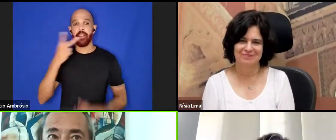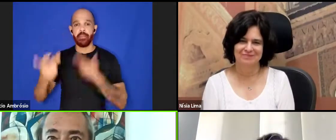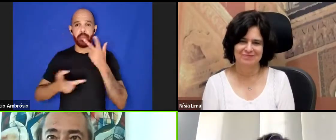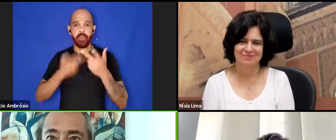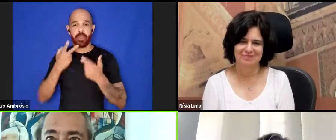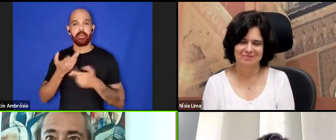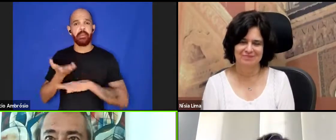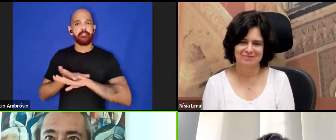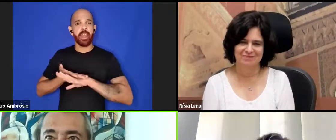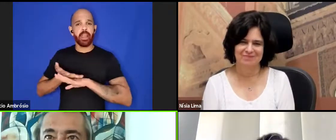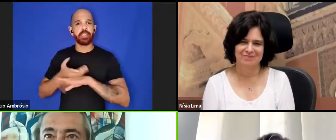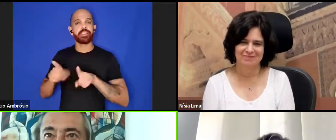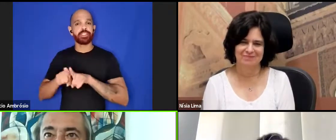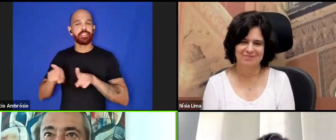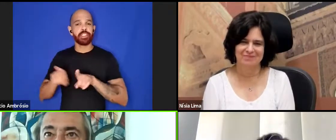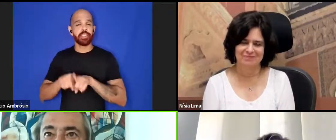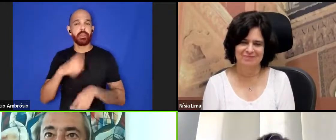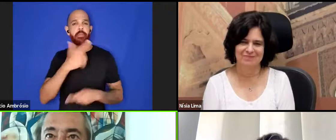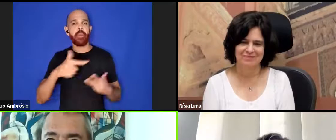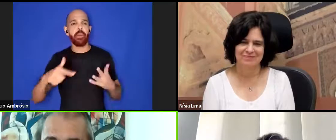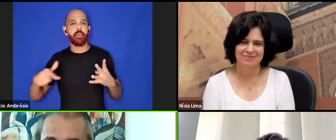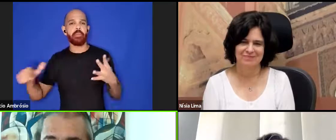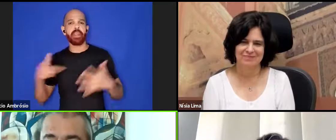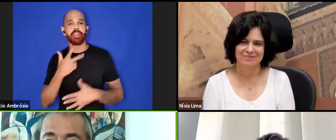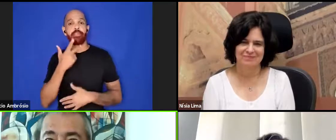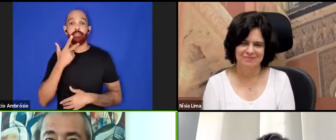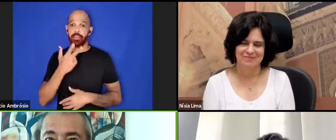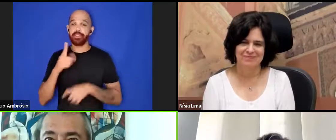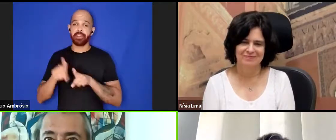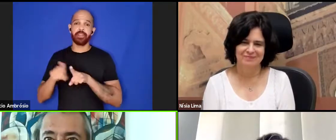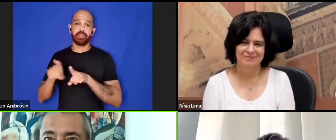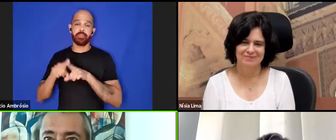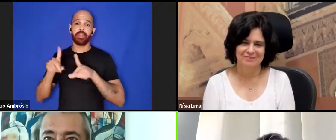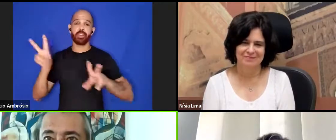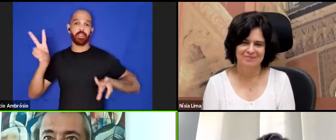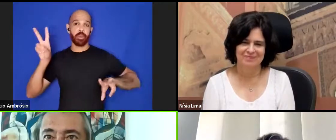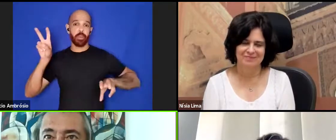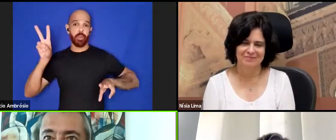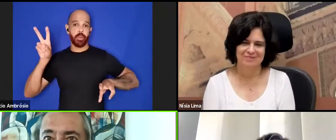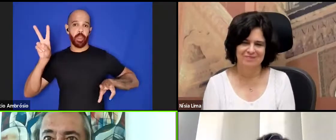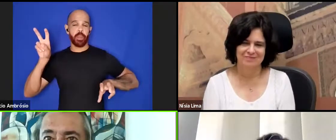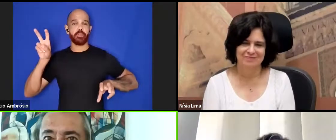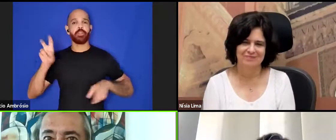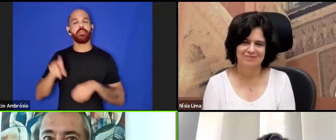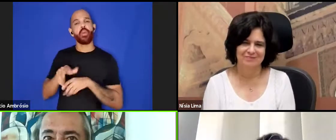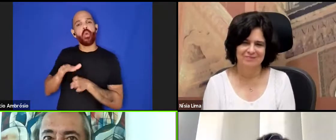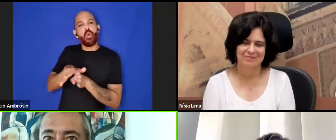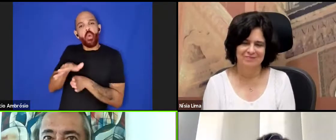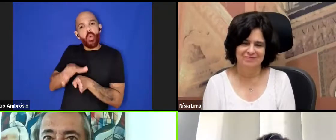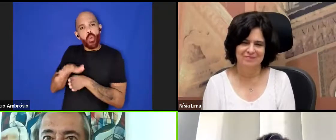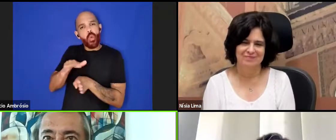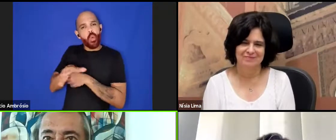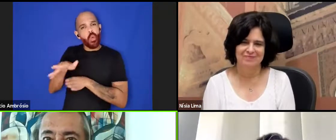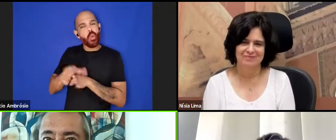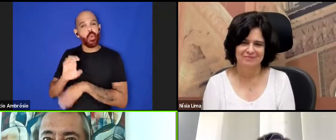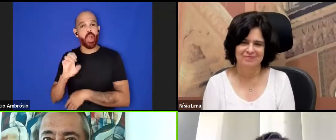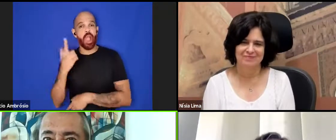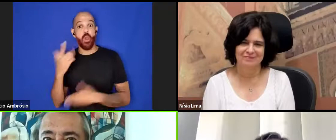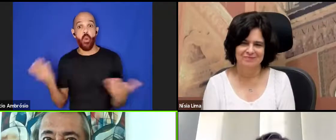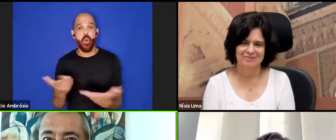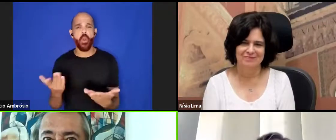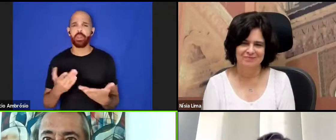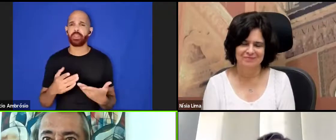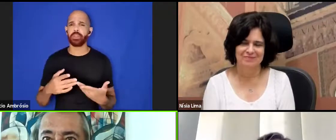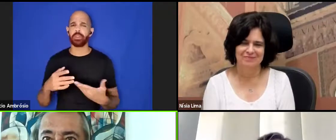e pelos demais que você trouxe também, que foram orientando os meus, e hoje são grandes mestres